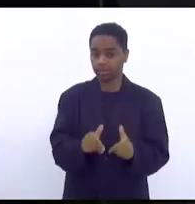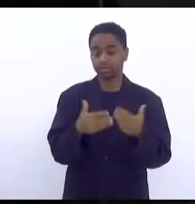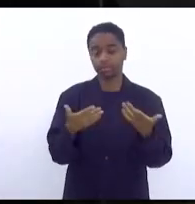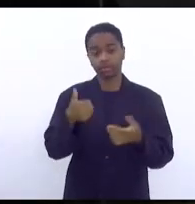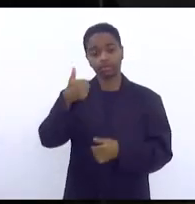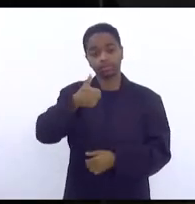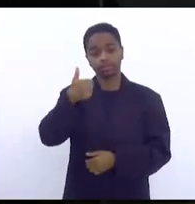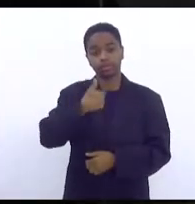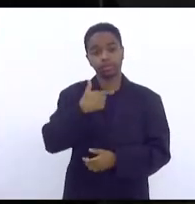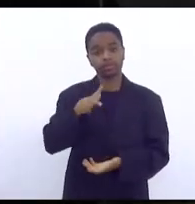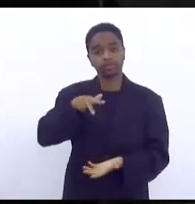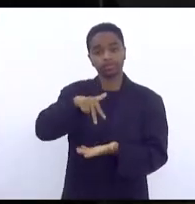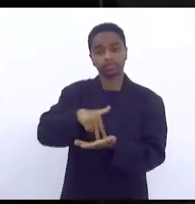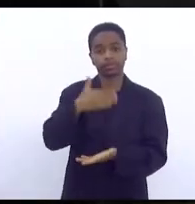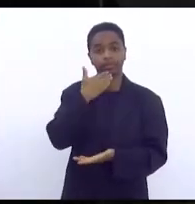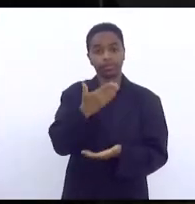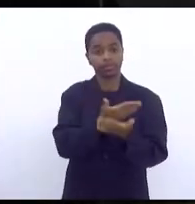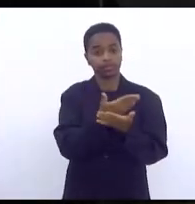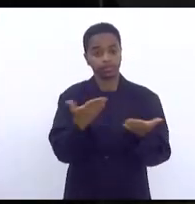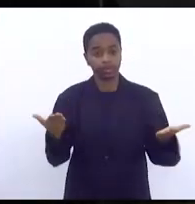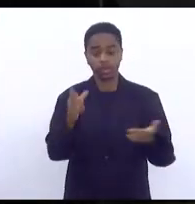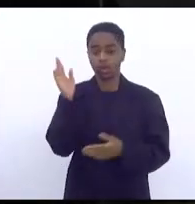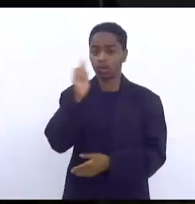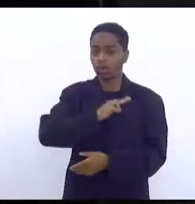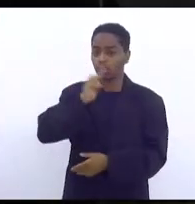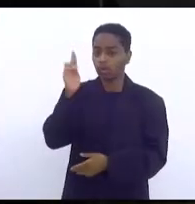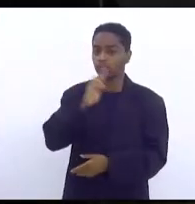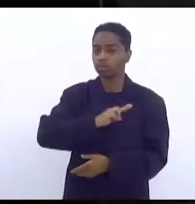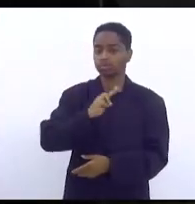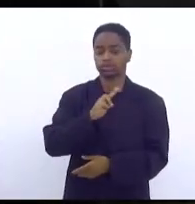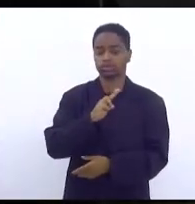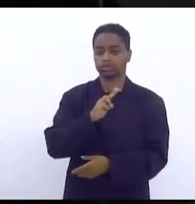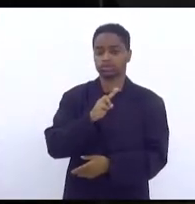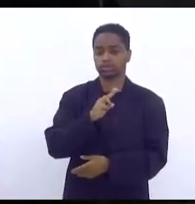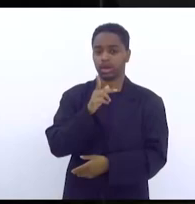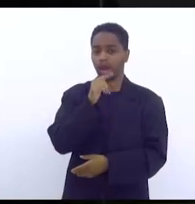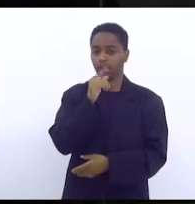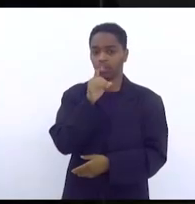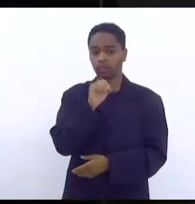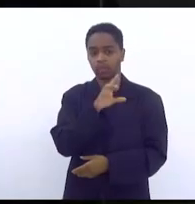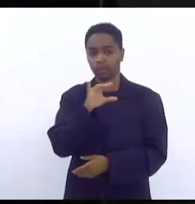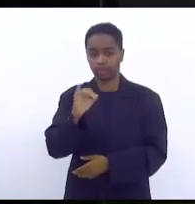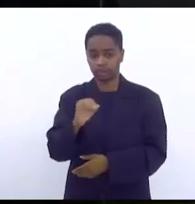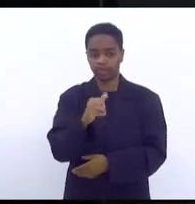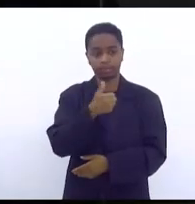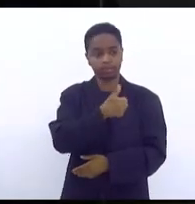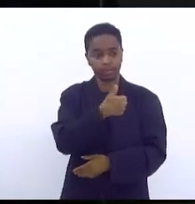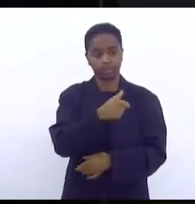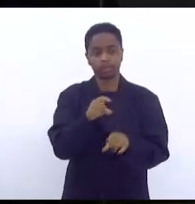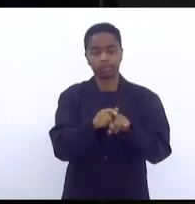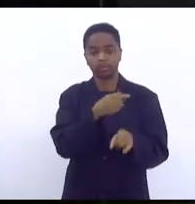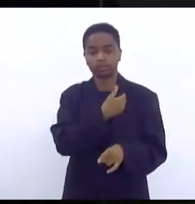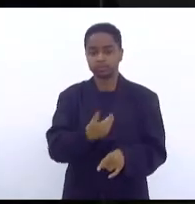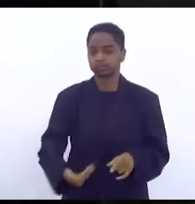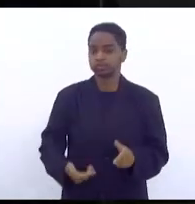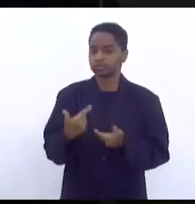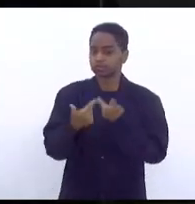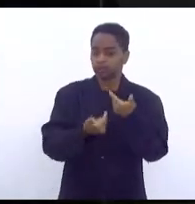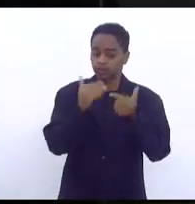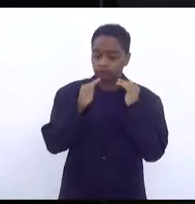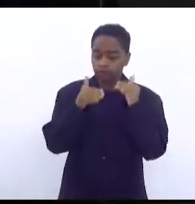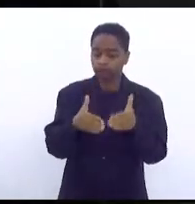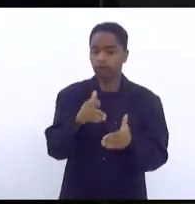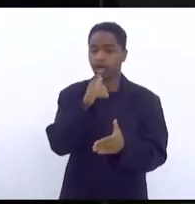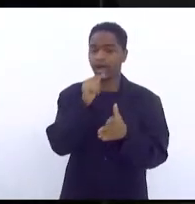lugar eu estou aqui pedindo o que água do rio em primeiro lugar o governo trabalhe primeiro o